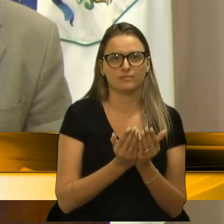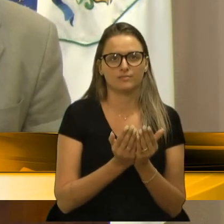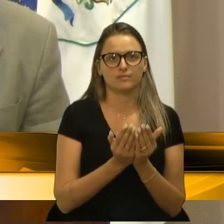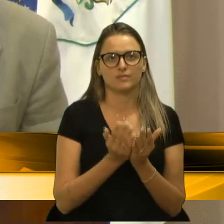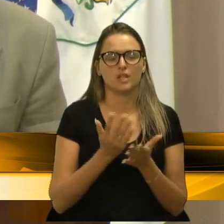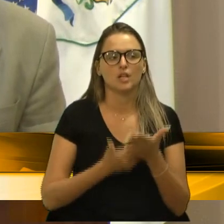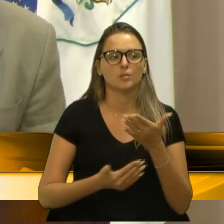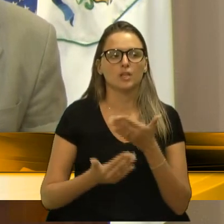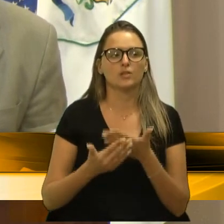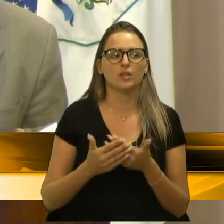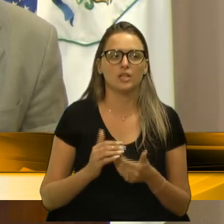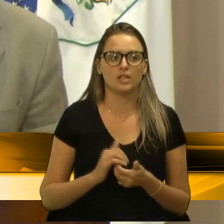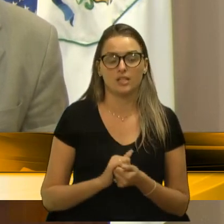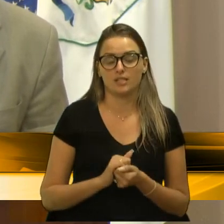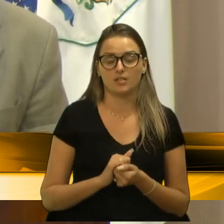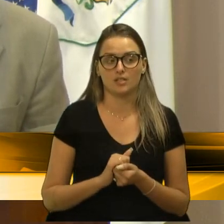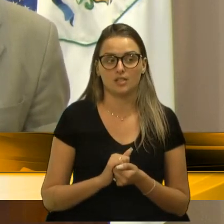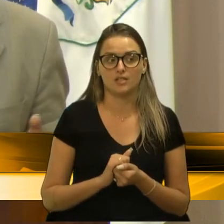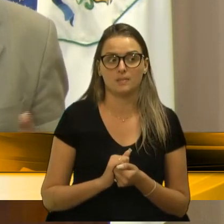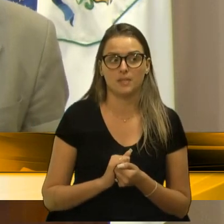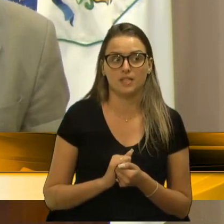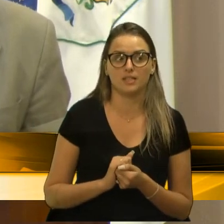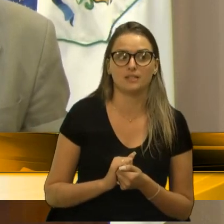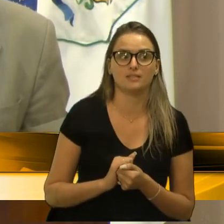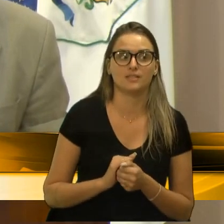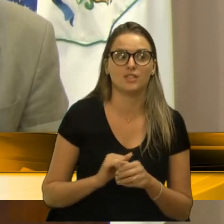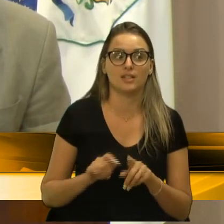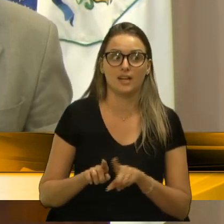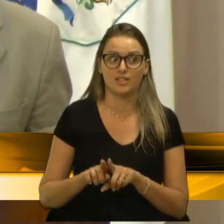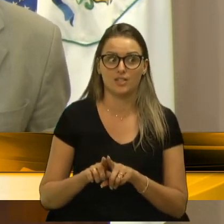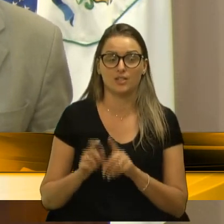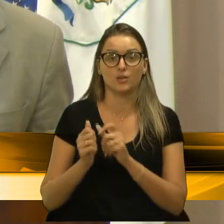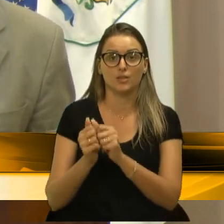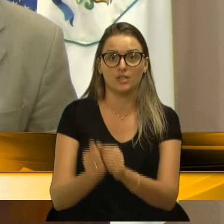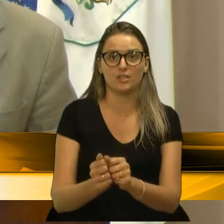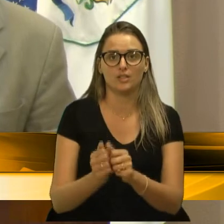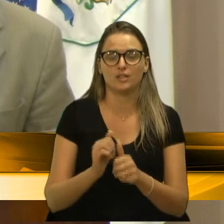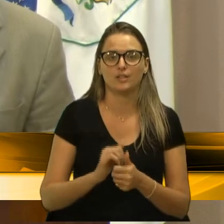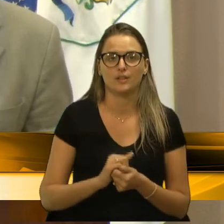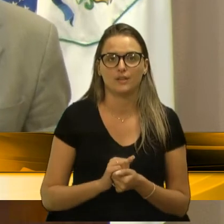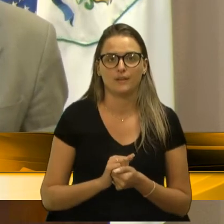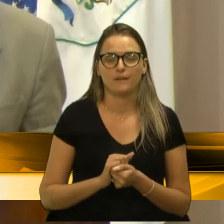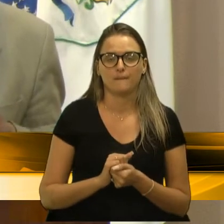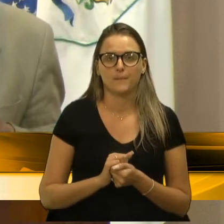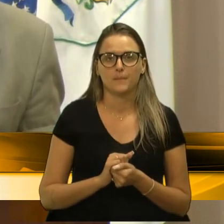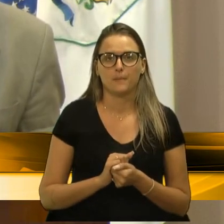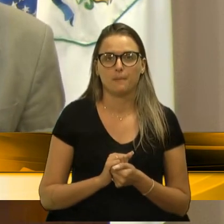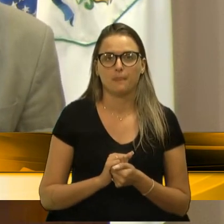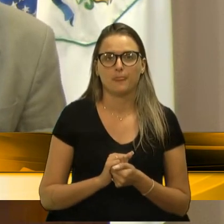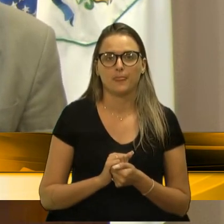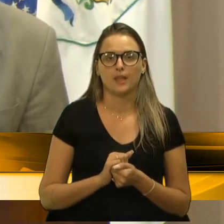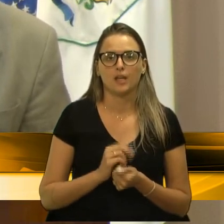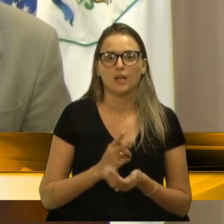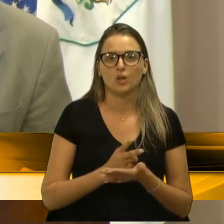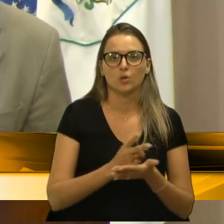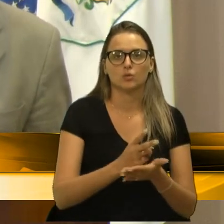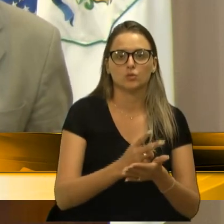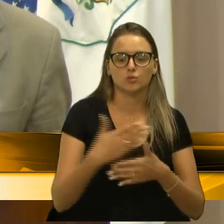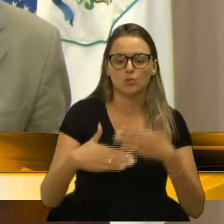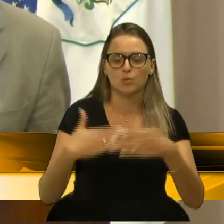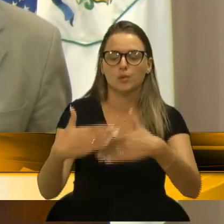Perpassou toda essa preocupação com o que está acontecendo. Nós não podemos achar que as coisas que estão acontecendo, elas seguem o curso normal da